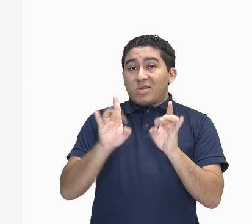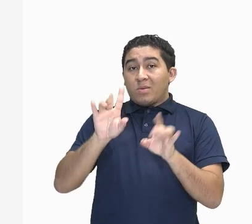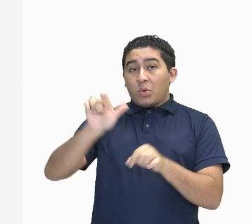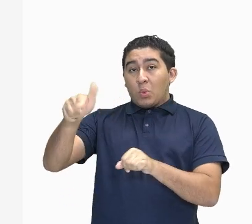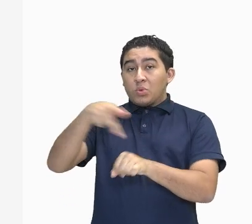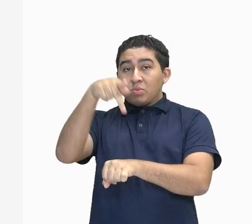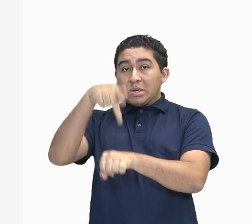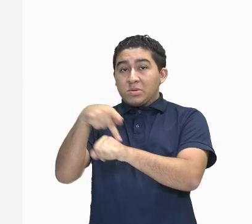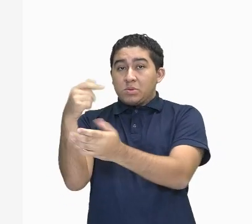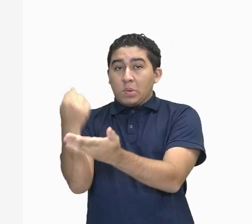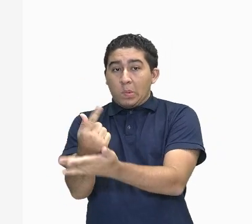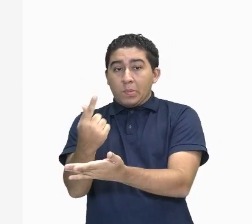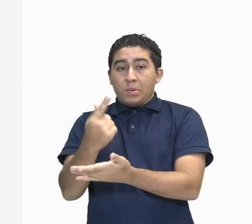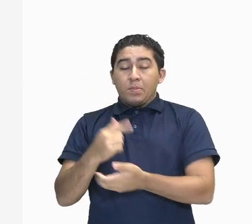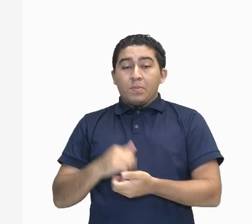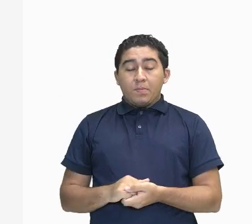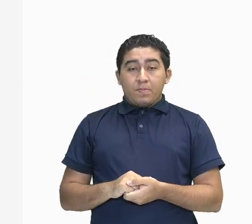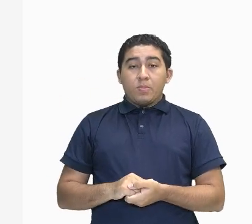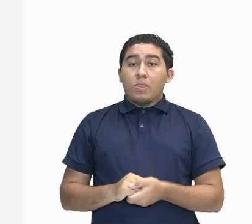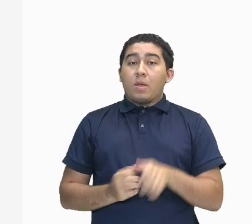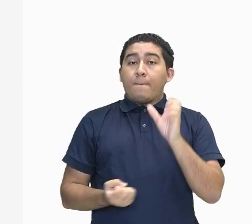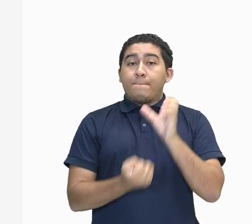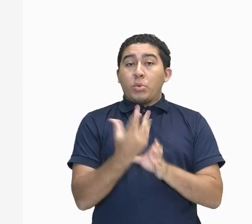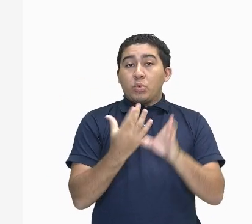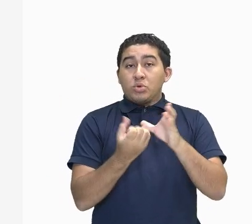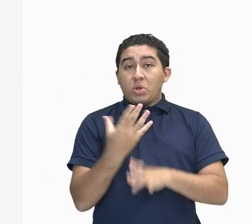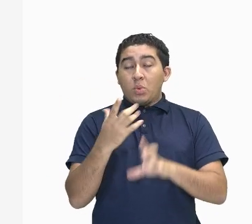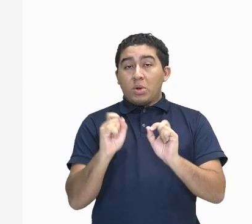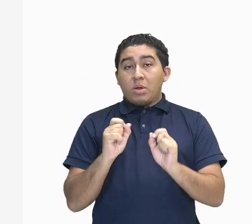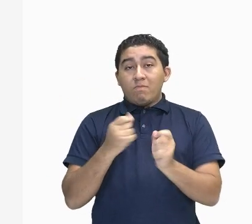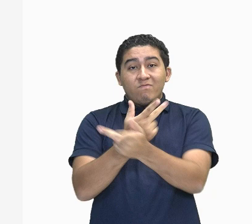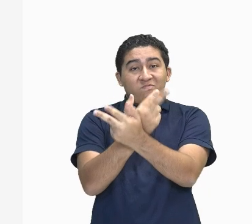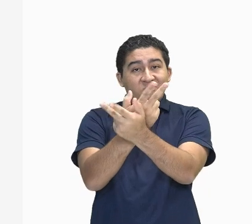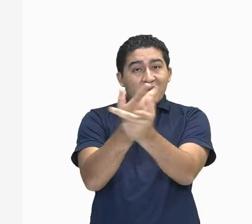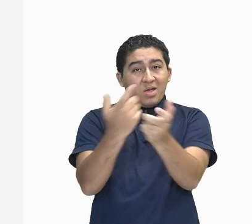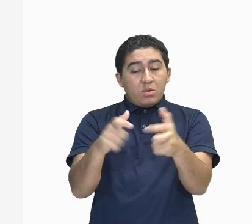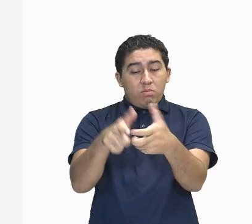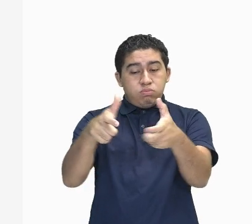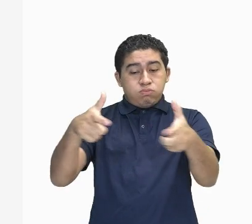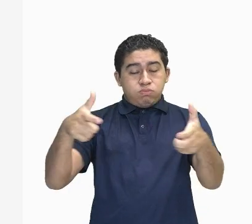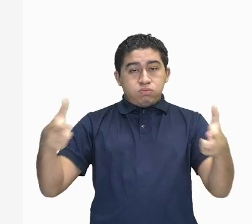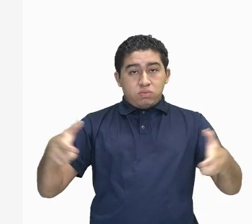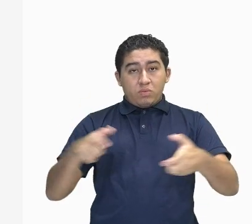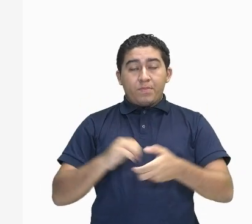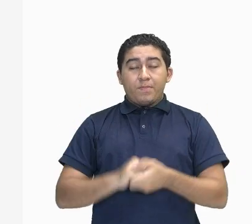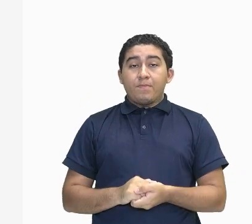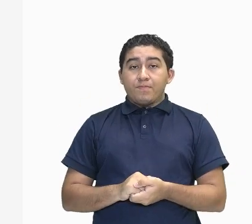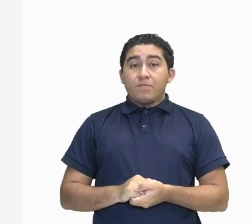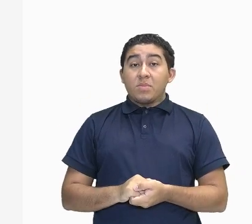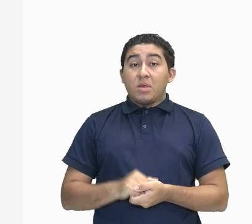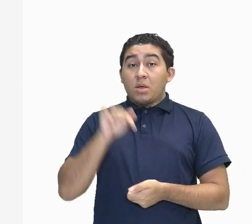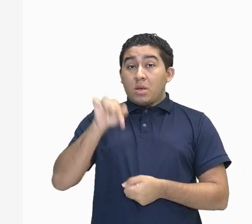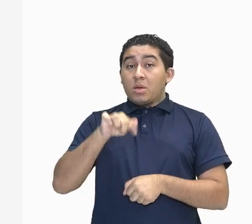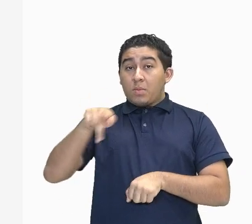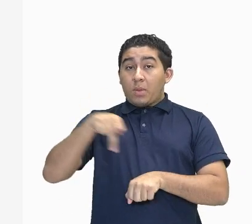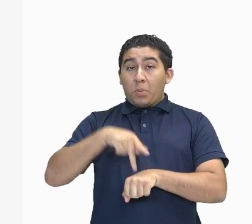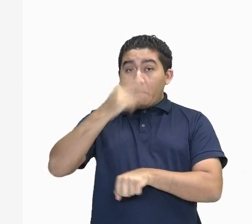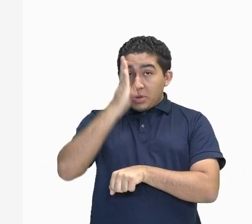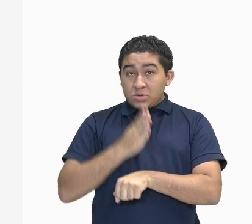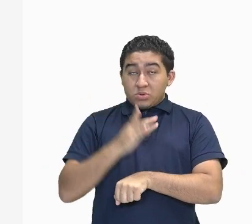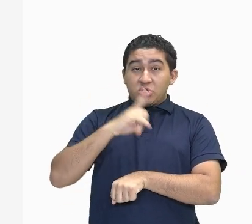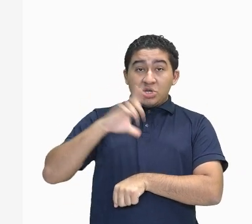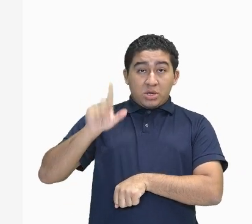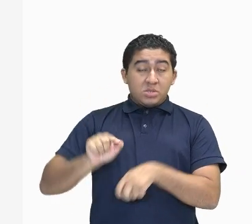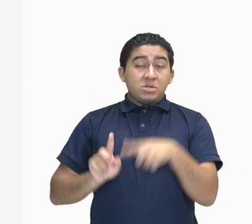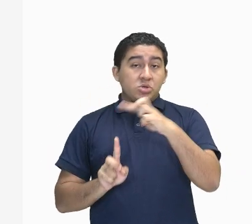ser vendidos com produção em larga escala. No Brasil, tinha-se essa agricultura